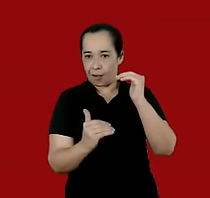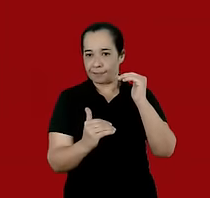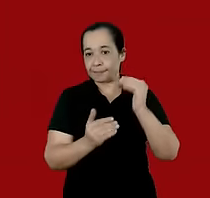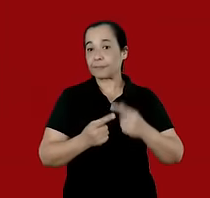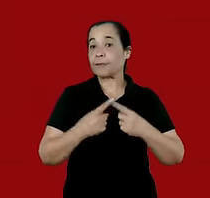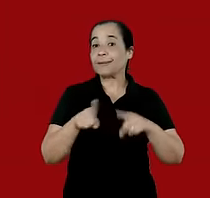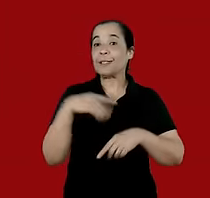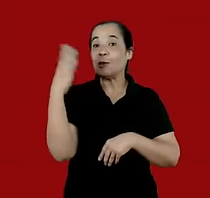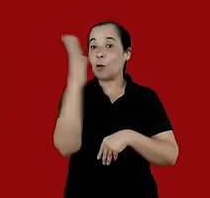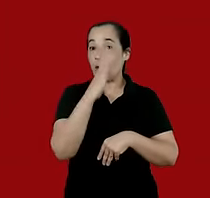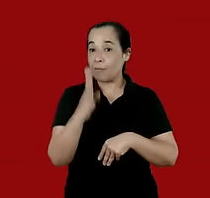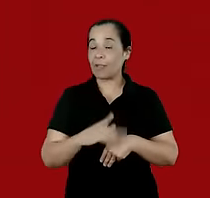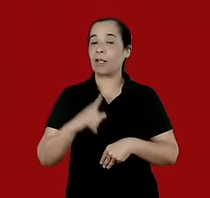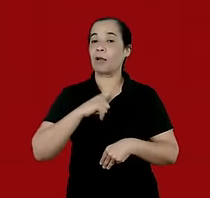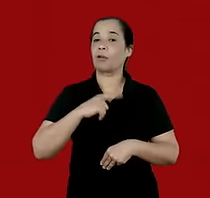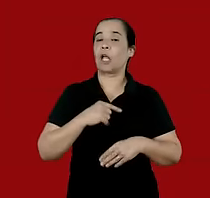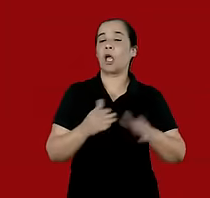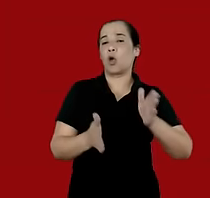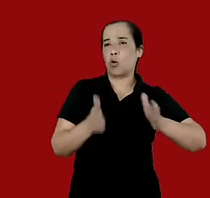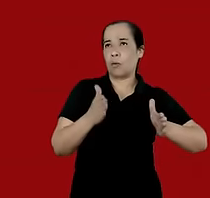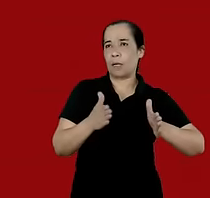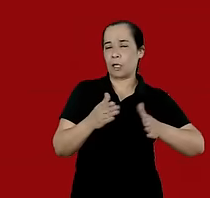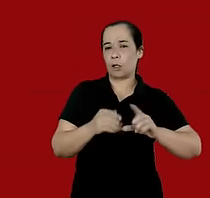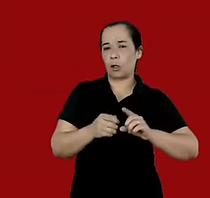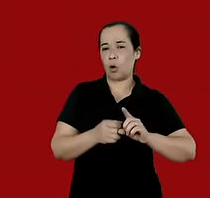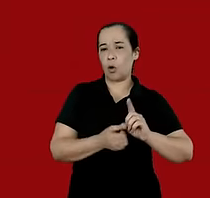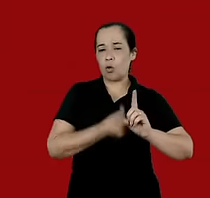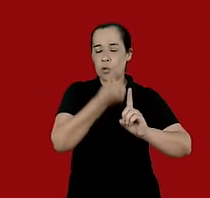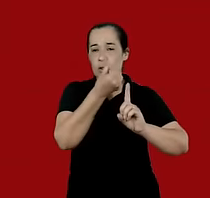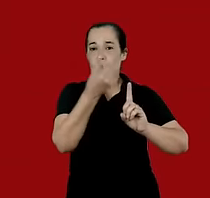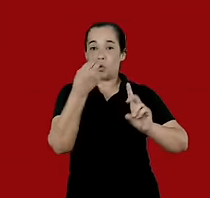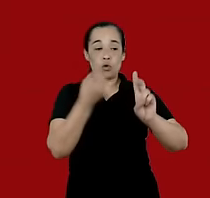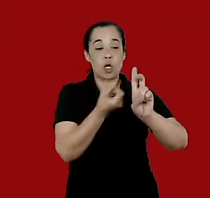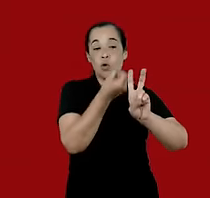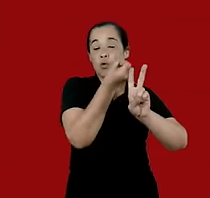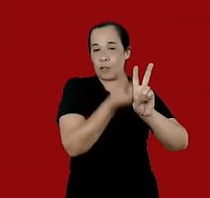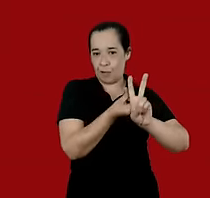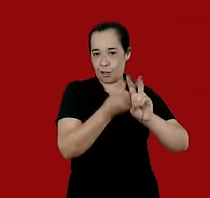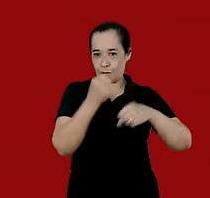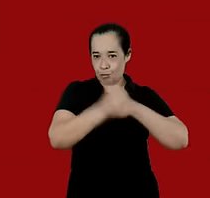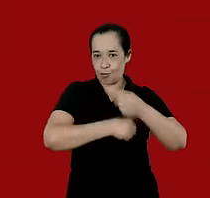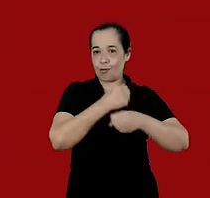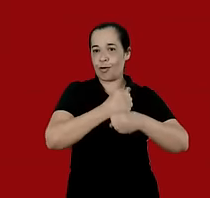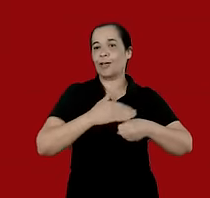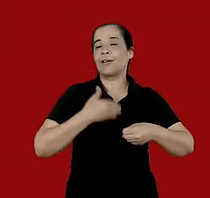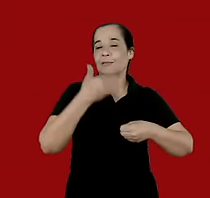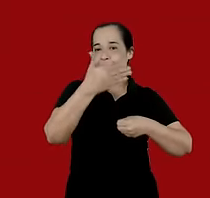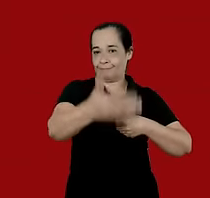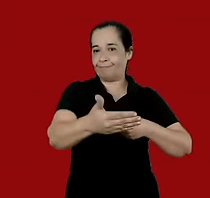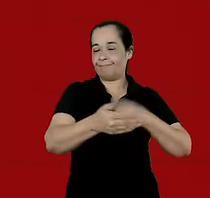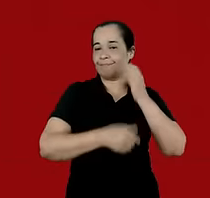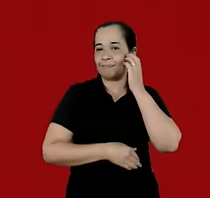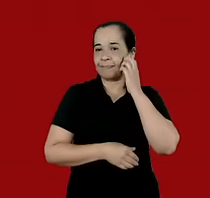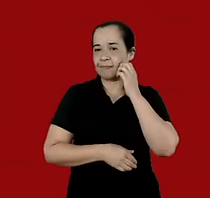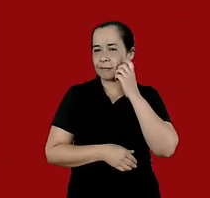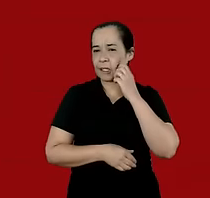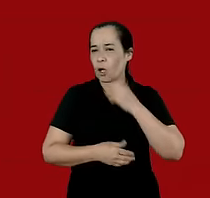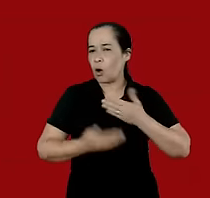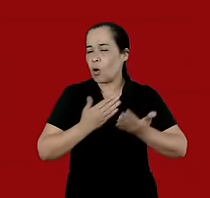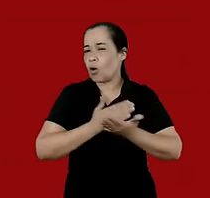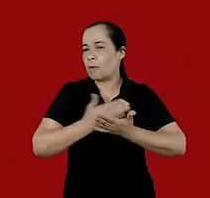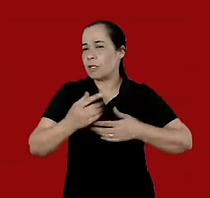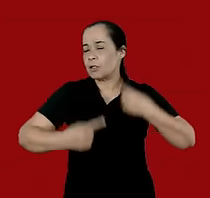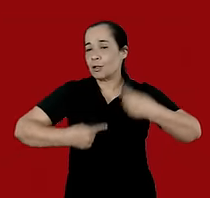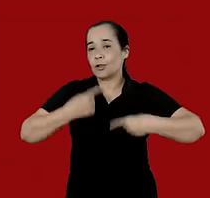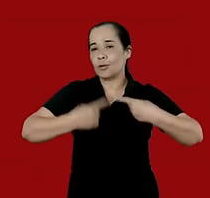um momento provavelmente no meio do ano que vem que vai est chegando andando no final do seu ciclo e provavelmente ali a gente vai est discutindo o início da queda do ciclo do